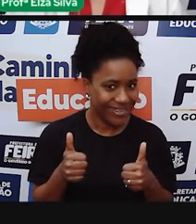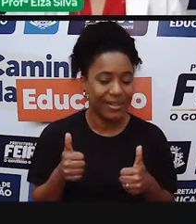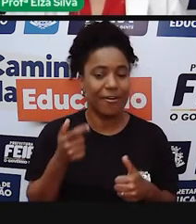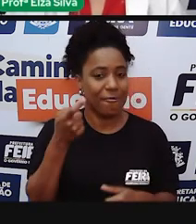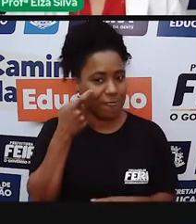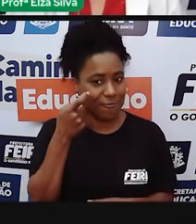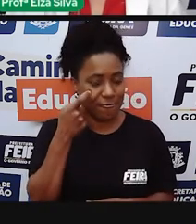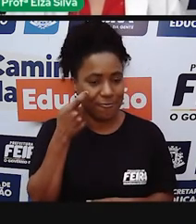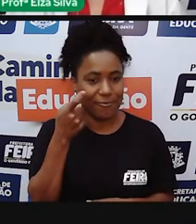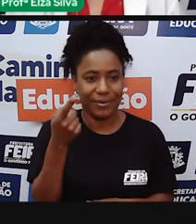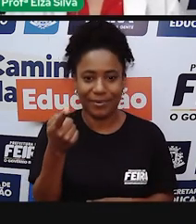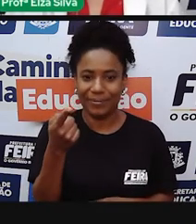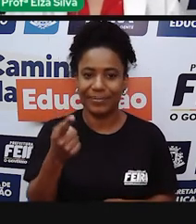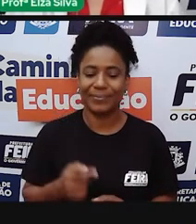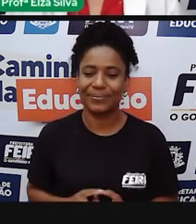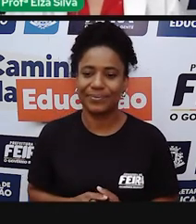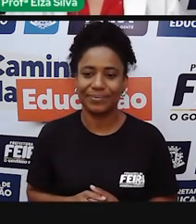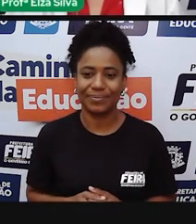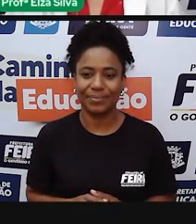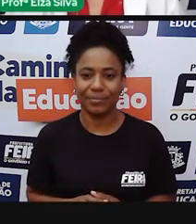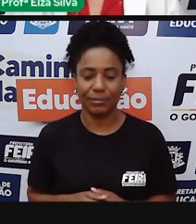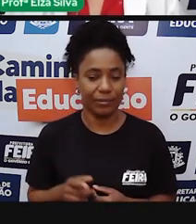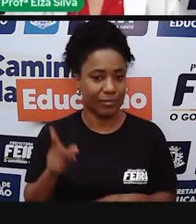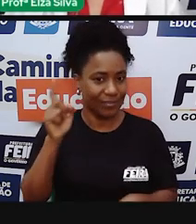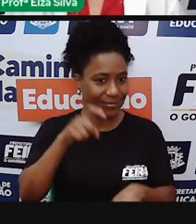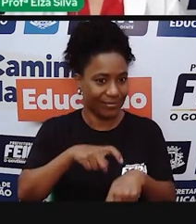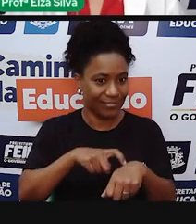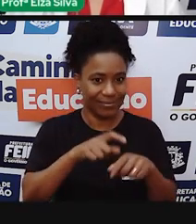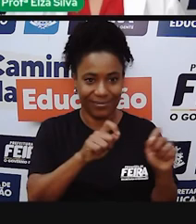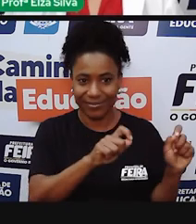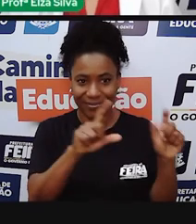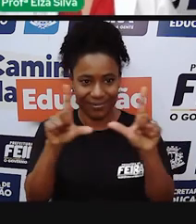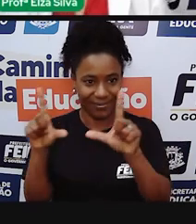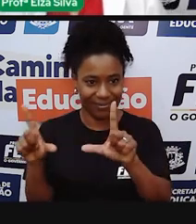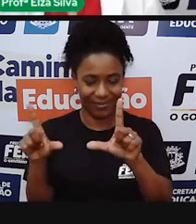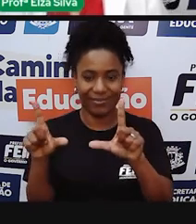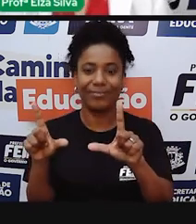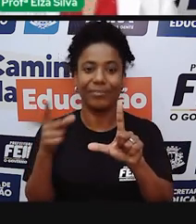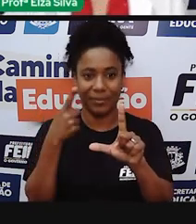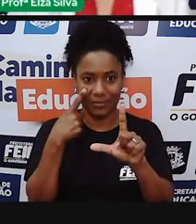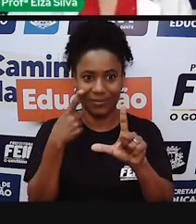para vocês aqui online a atividade.